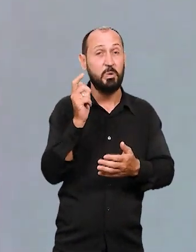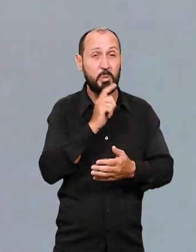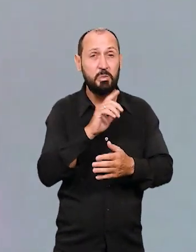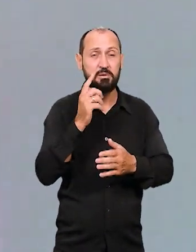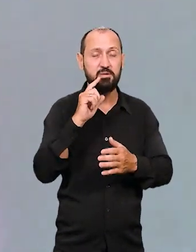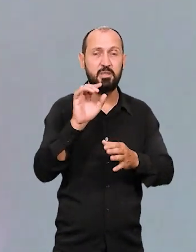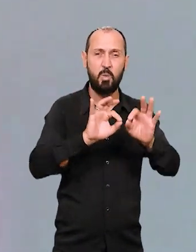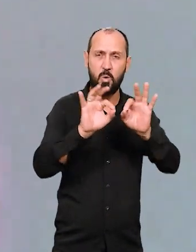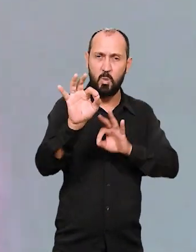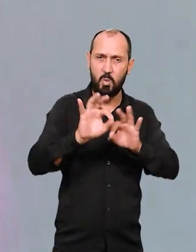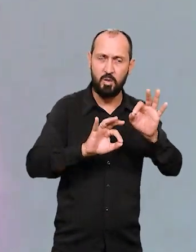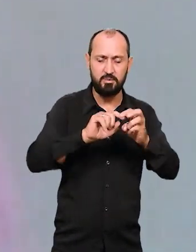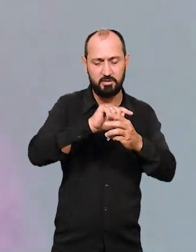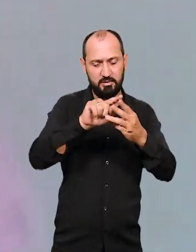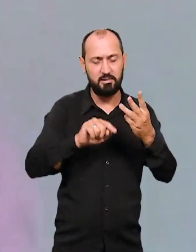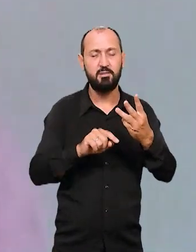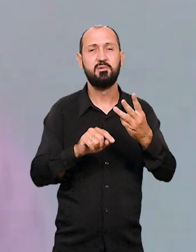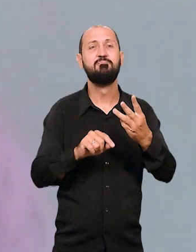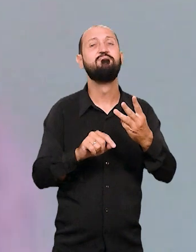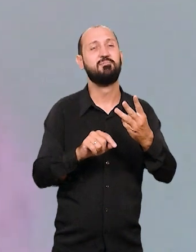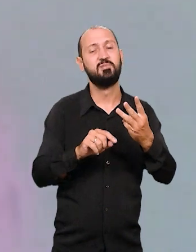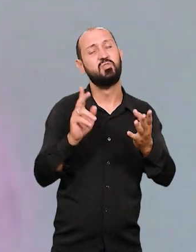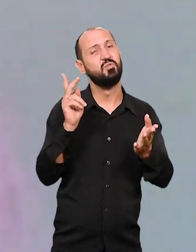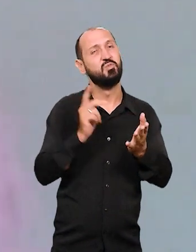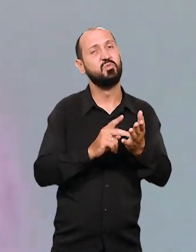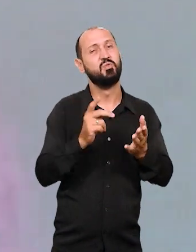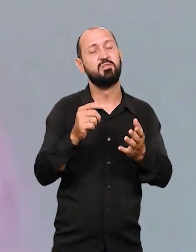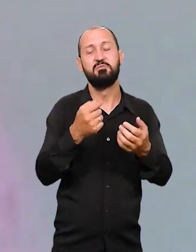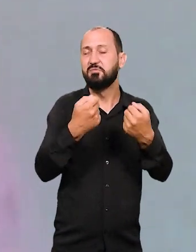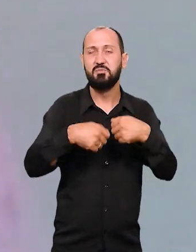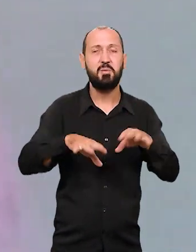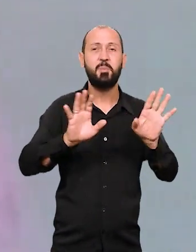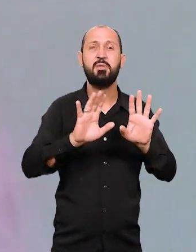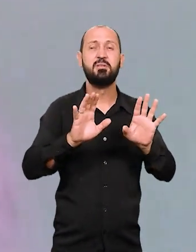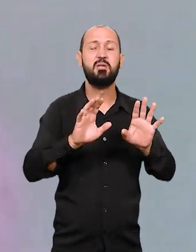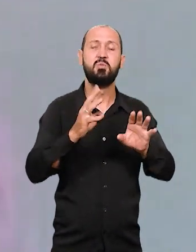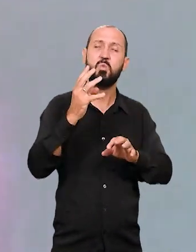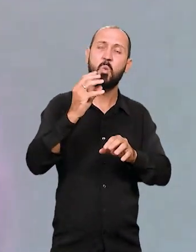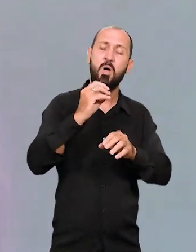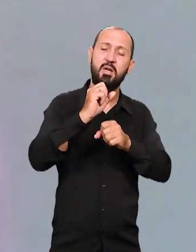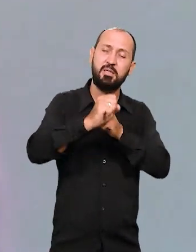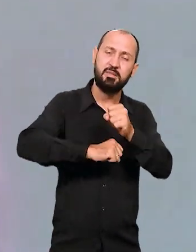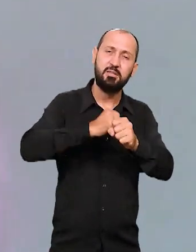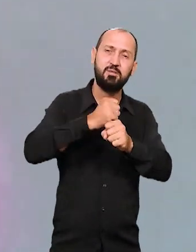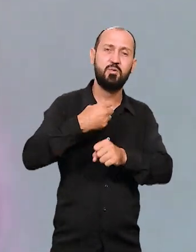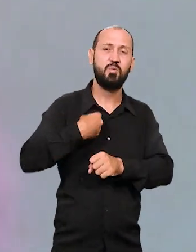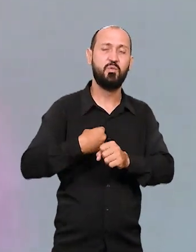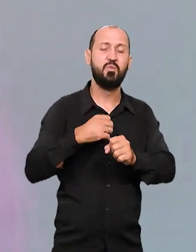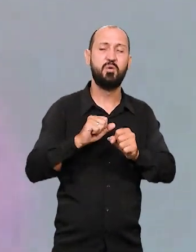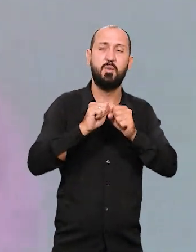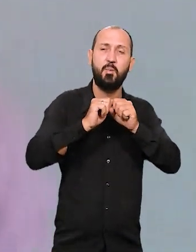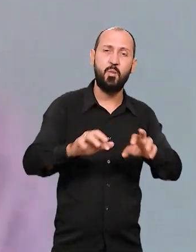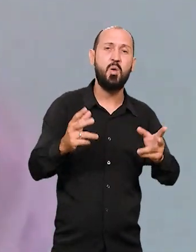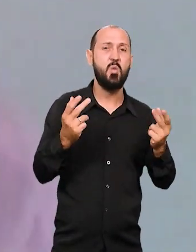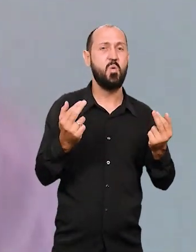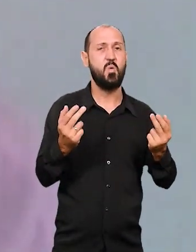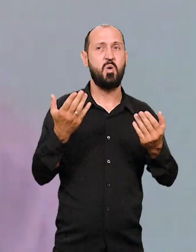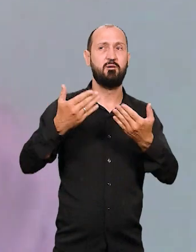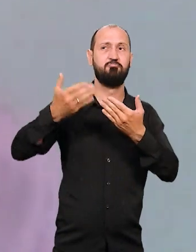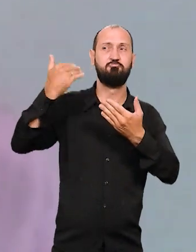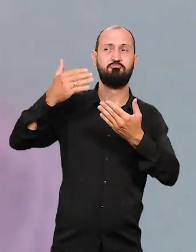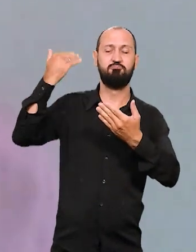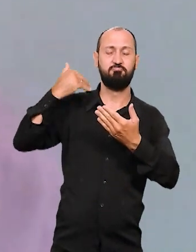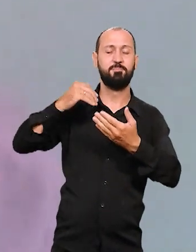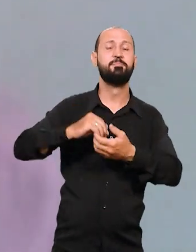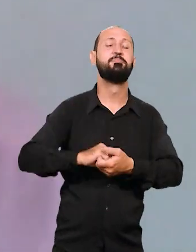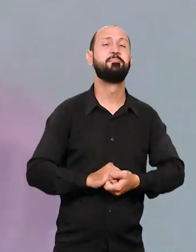conseguirmos estruturar esses 3 pontos, de fato, nós não precisaremos, nos próximos 40 anos, conviver com a epidemia como nós